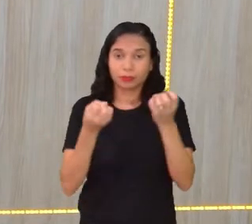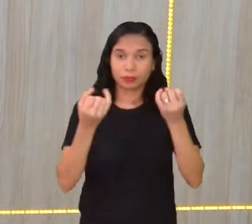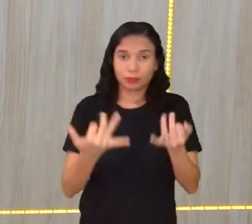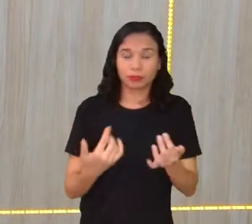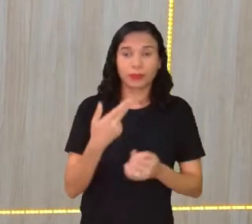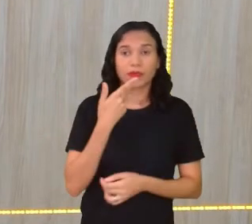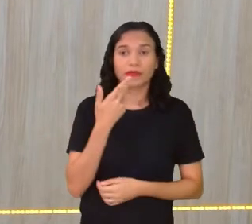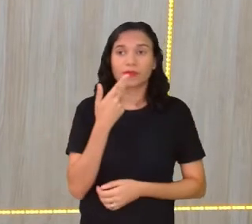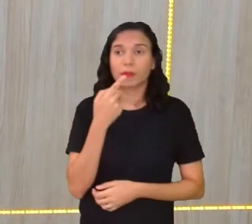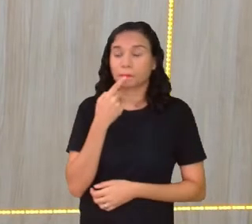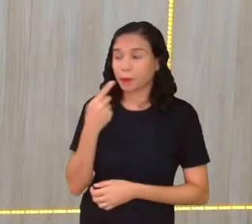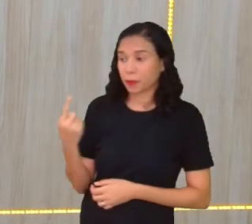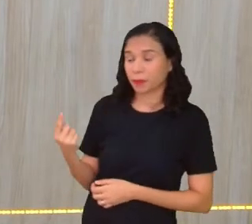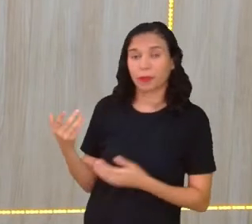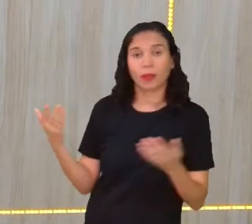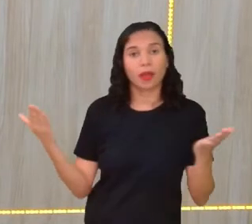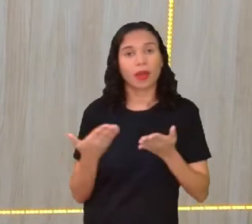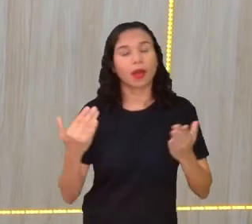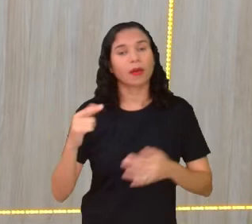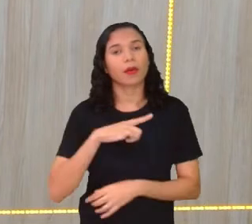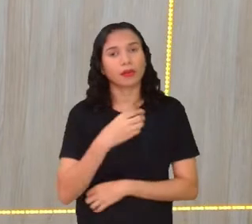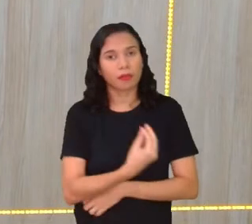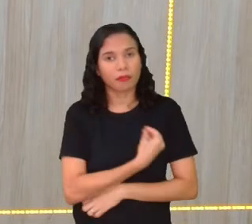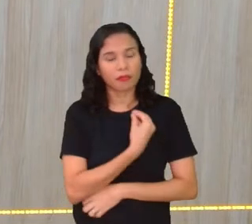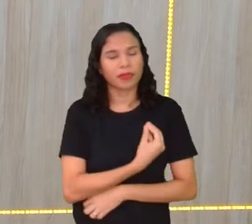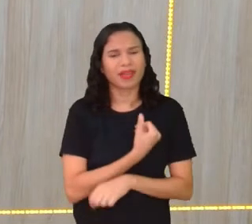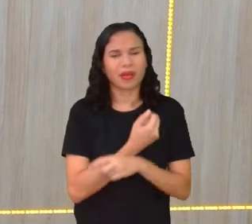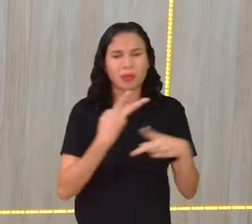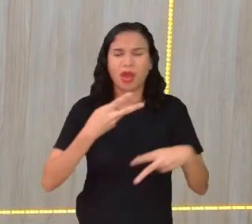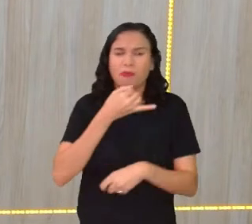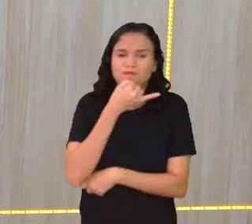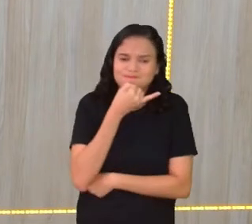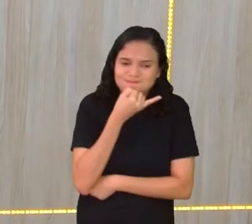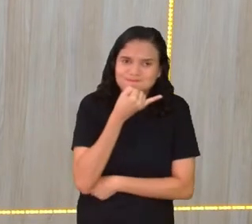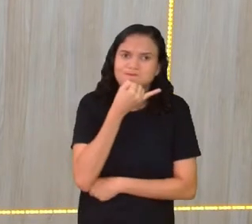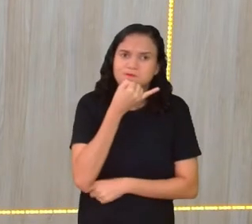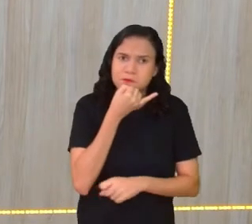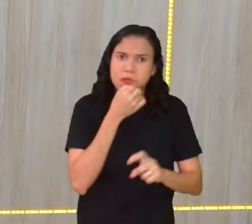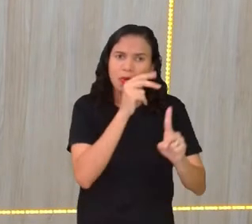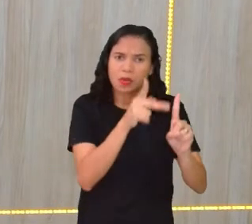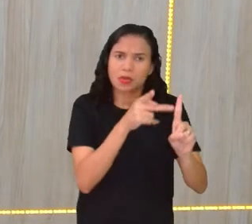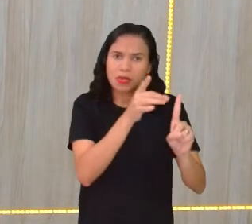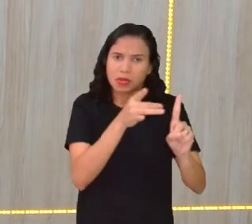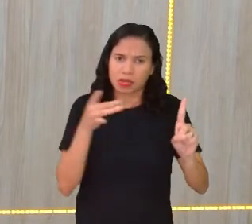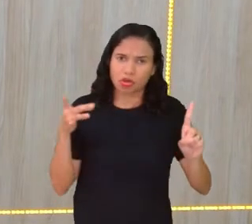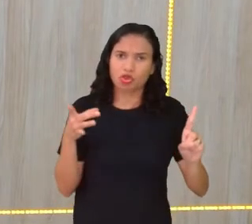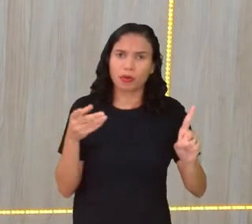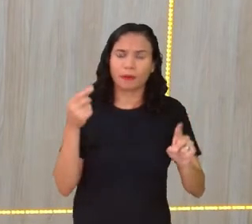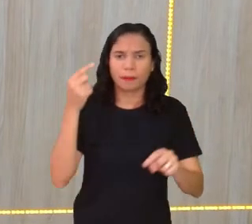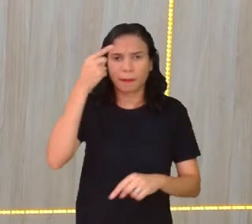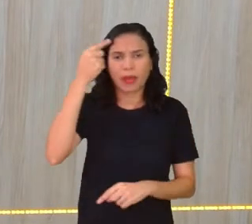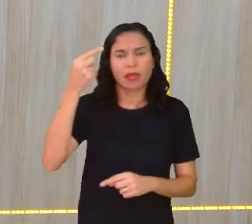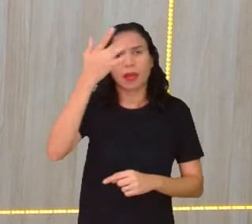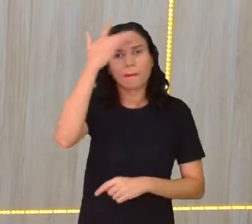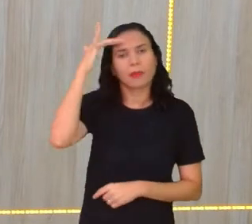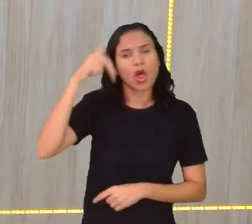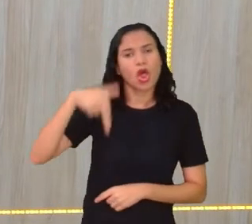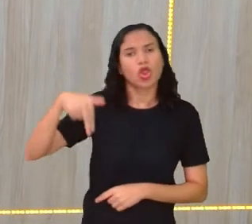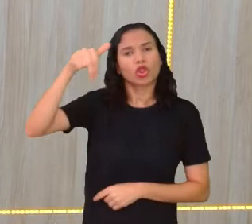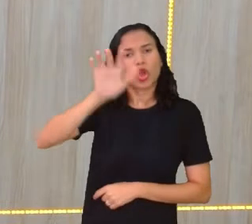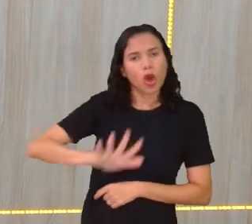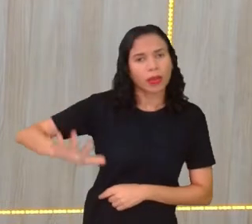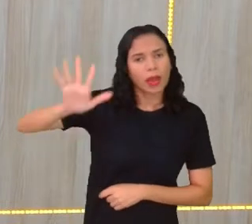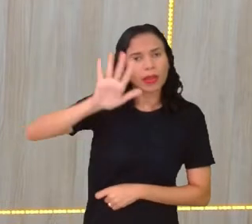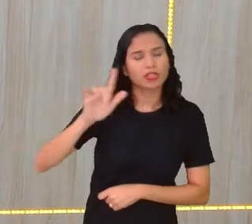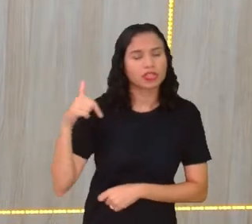mencionar, recentemente a gente teve casos assim, muito desagradáveis de xenofobia, né, contra nordestinos. Nós somos